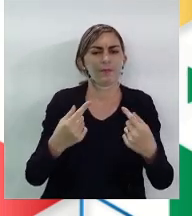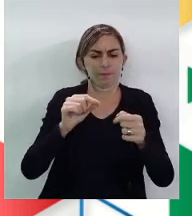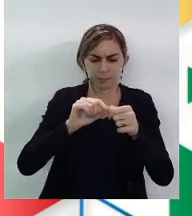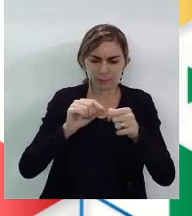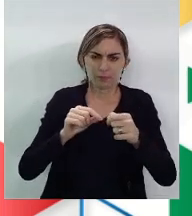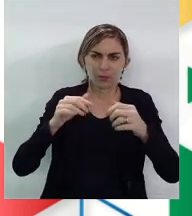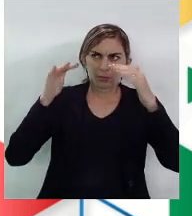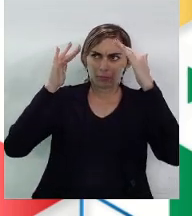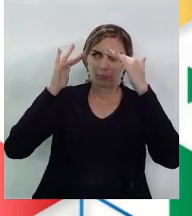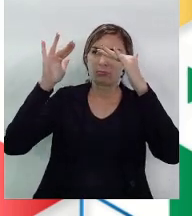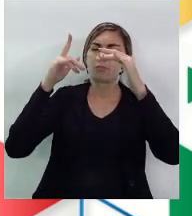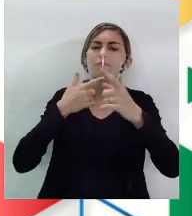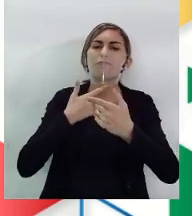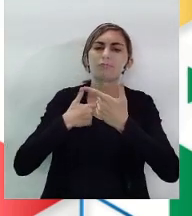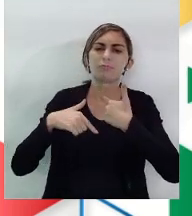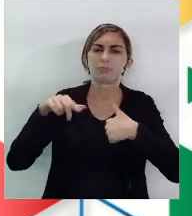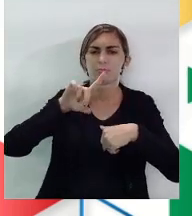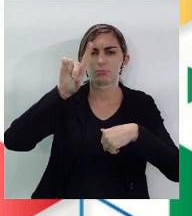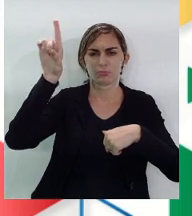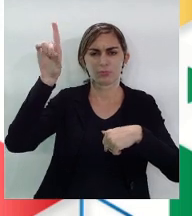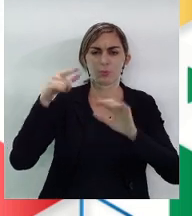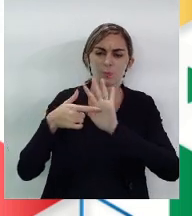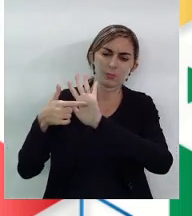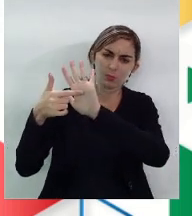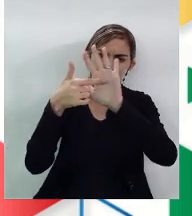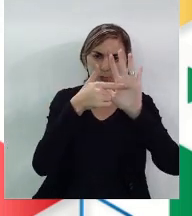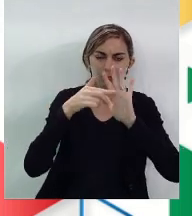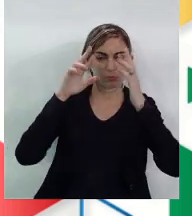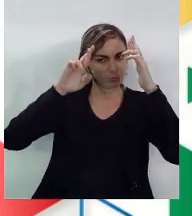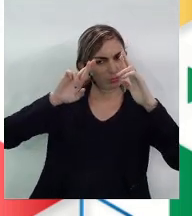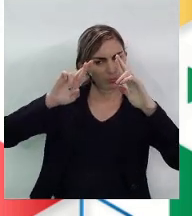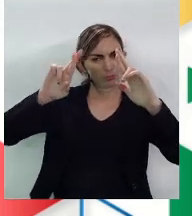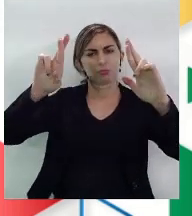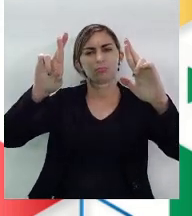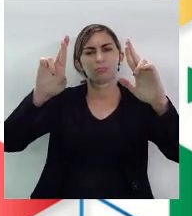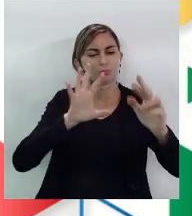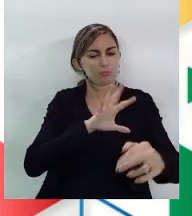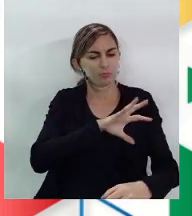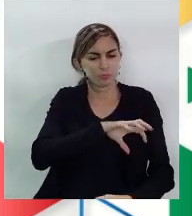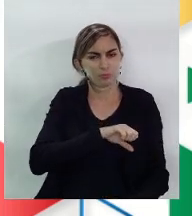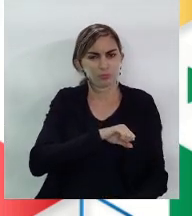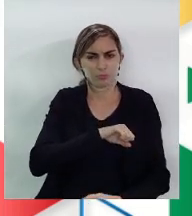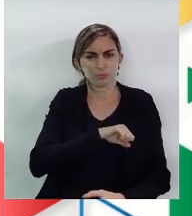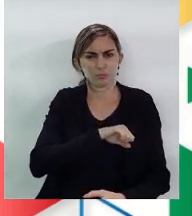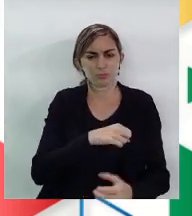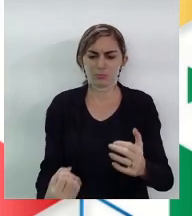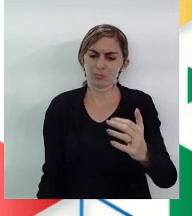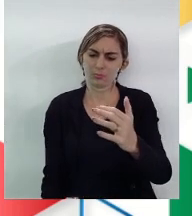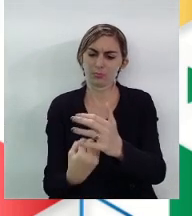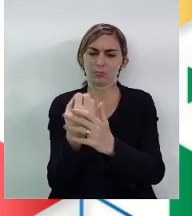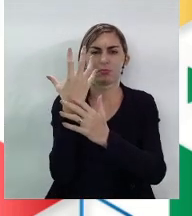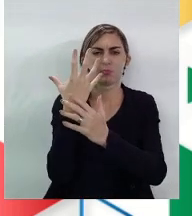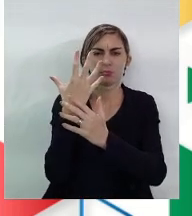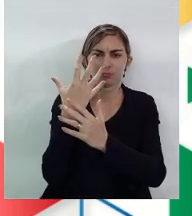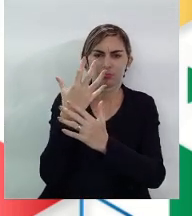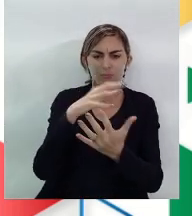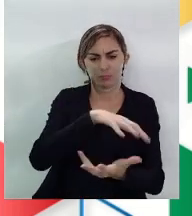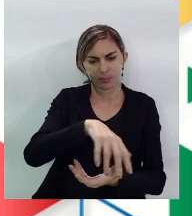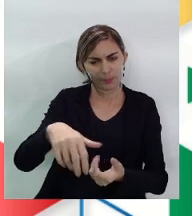fazer a vontade de Deus e demonstrar respeito e amor pelo Criador.